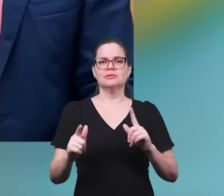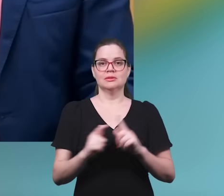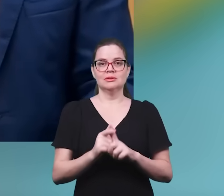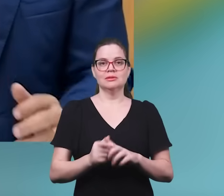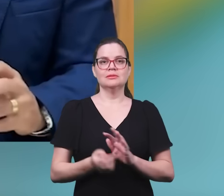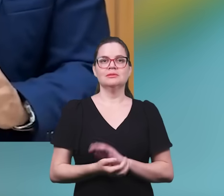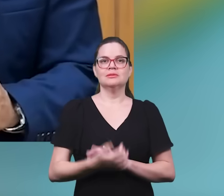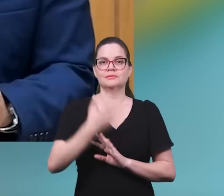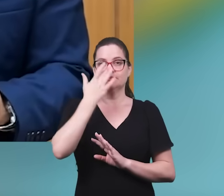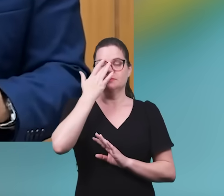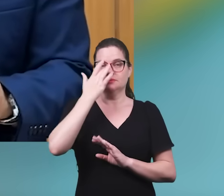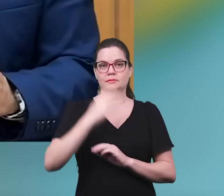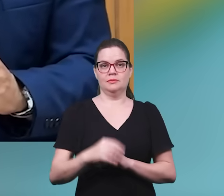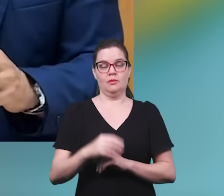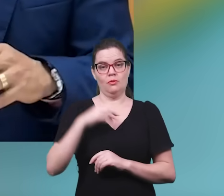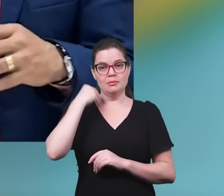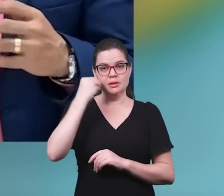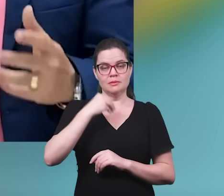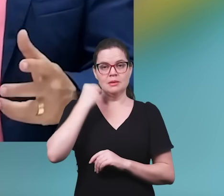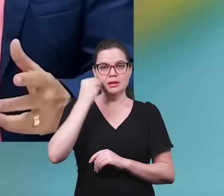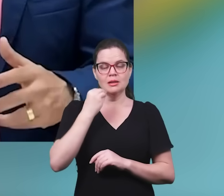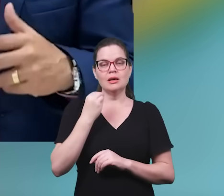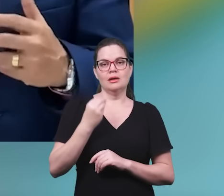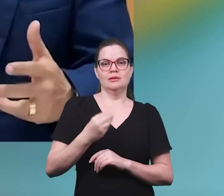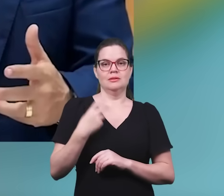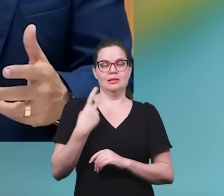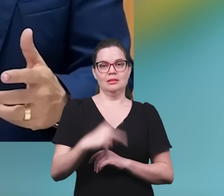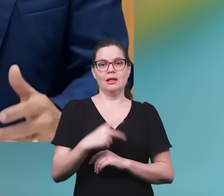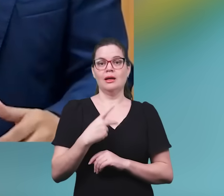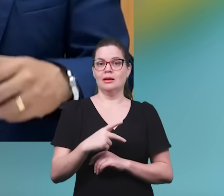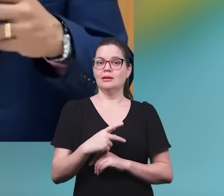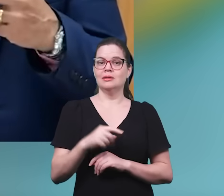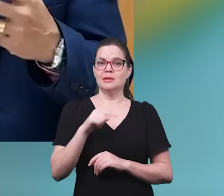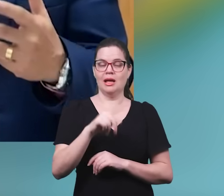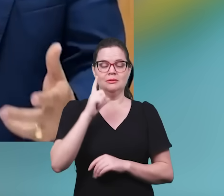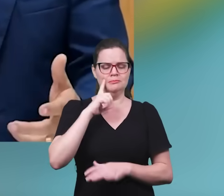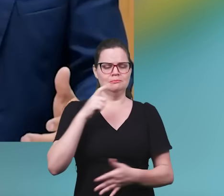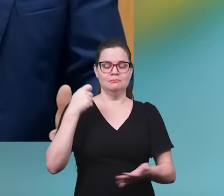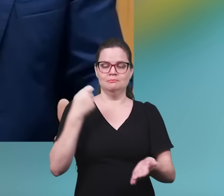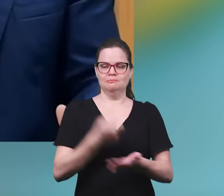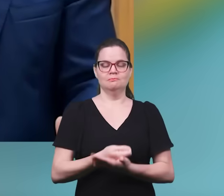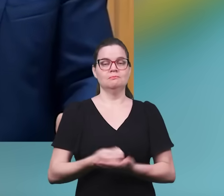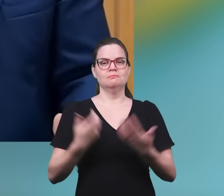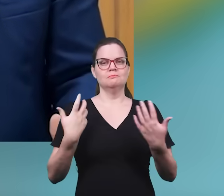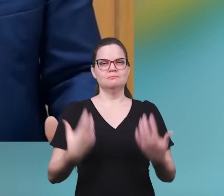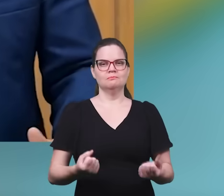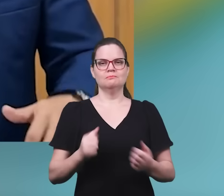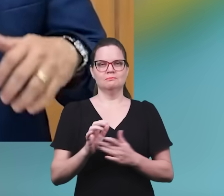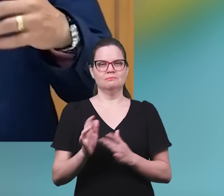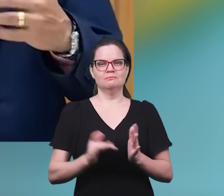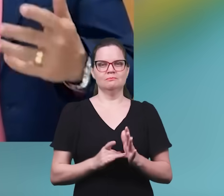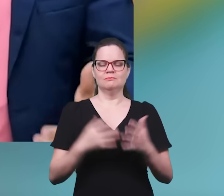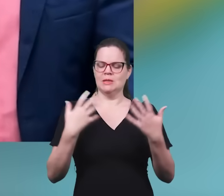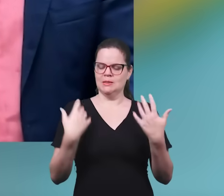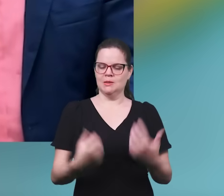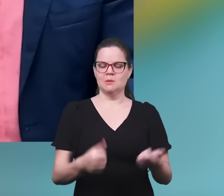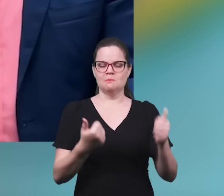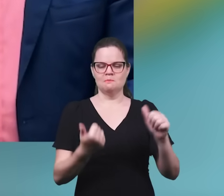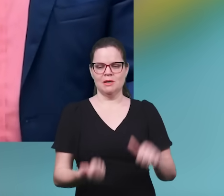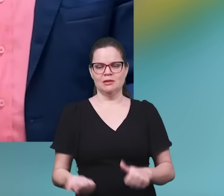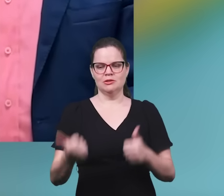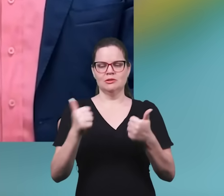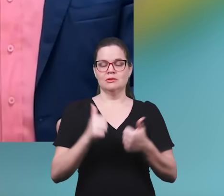lugar. E isso foi uma experiência que gerou uma definição na sua vida. Ele se